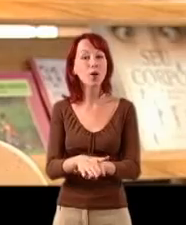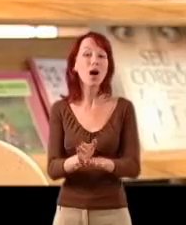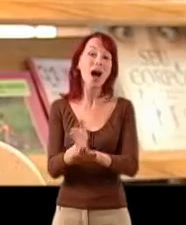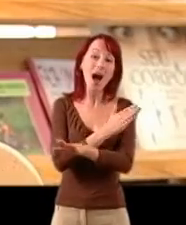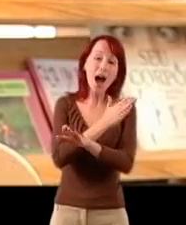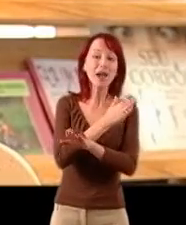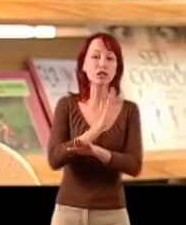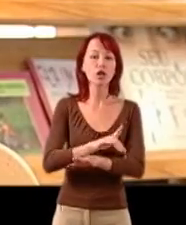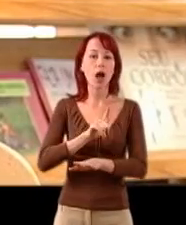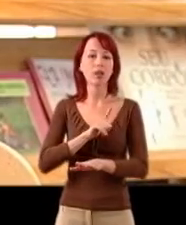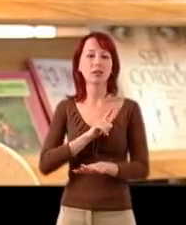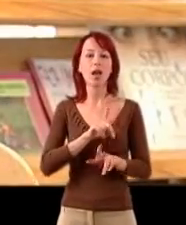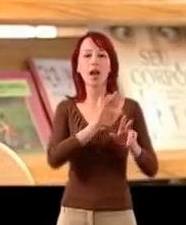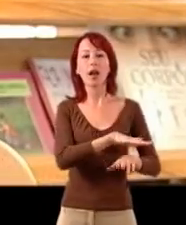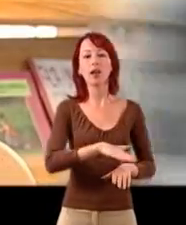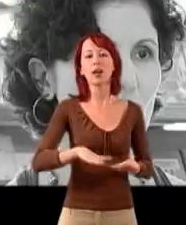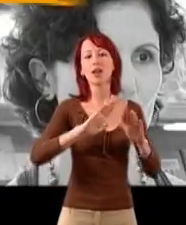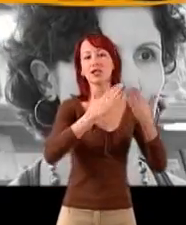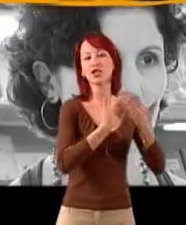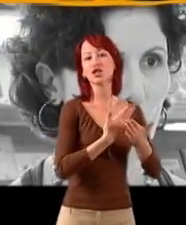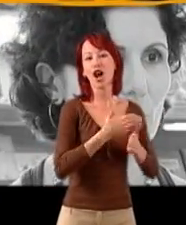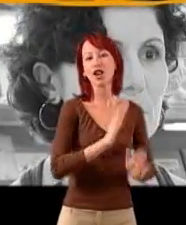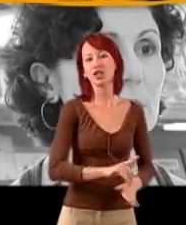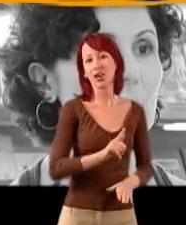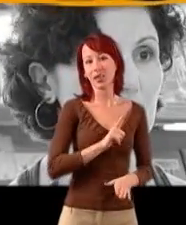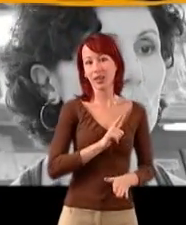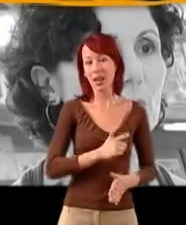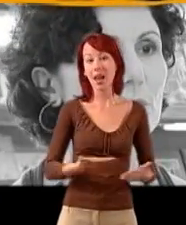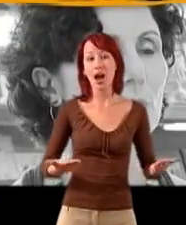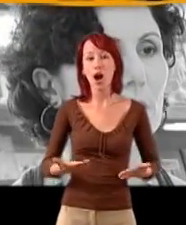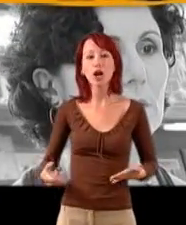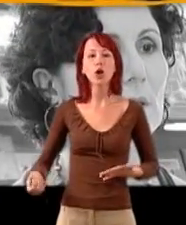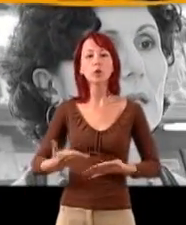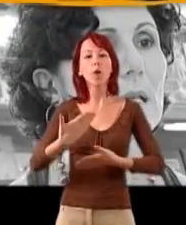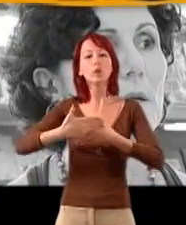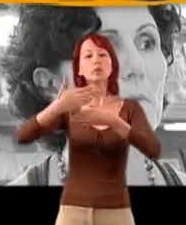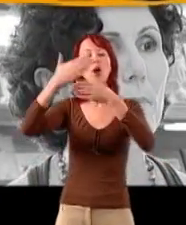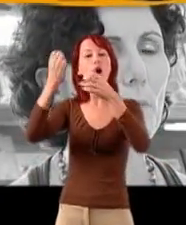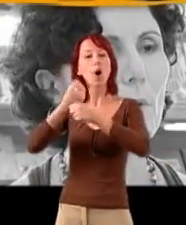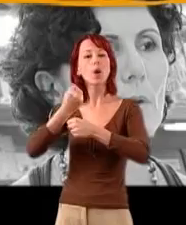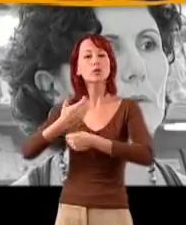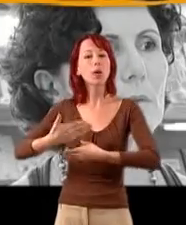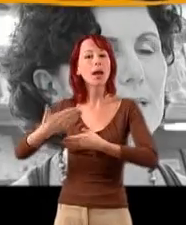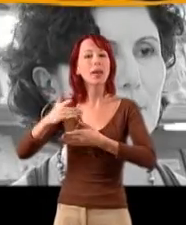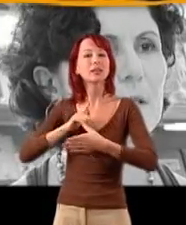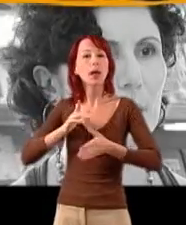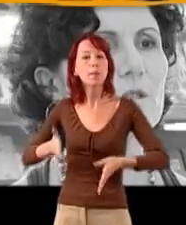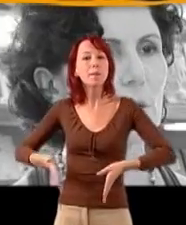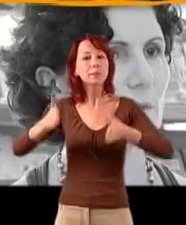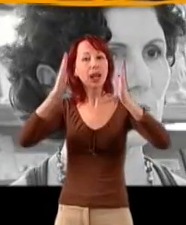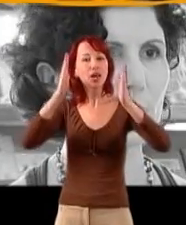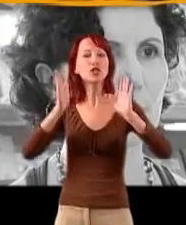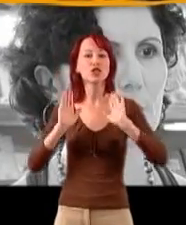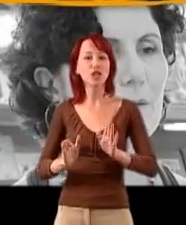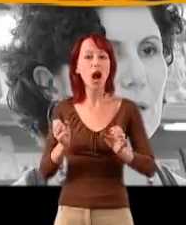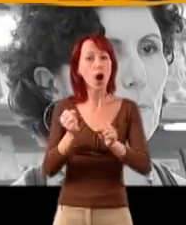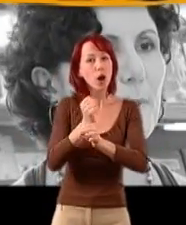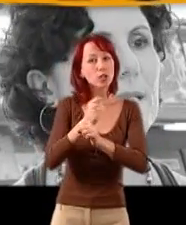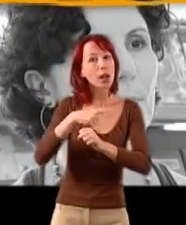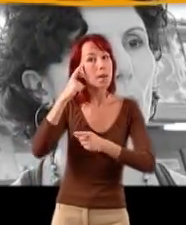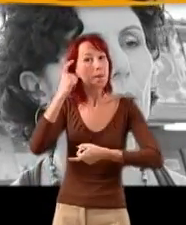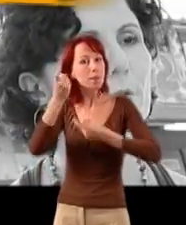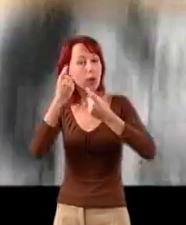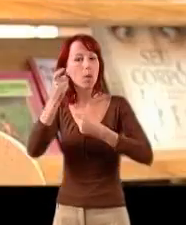já estavam dentro da escola. Esses prédios mais novos, eles já são construídos com essa perspectiva de